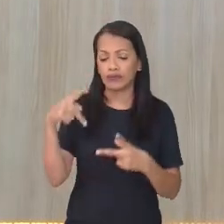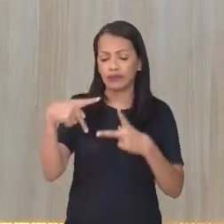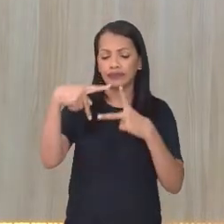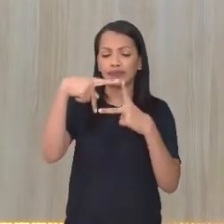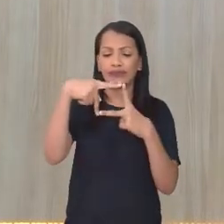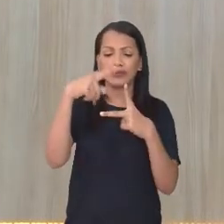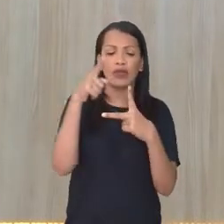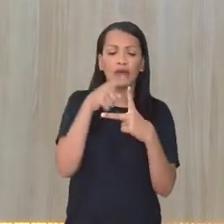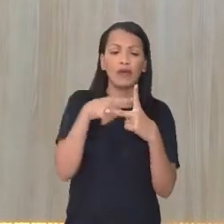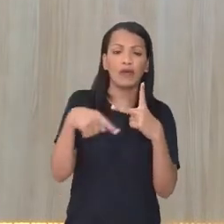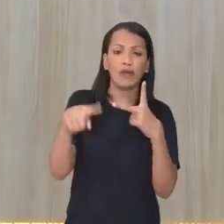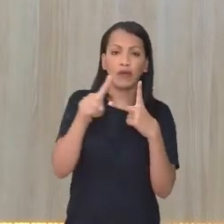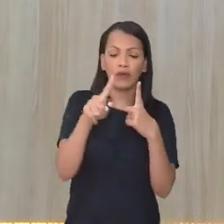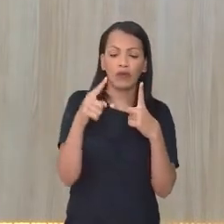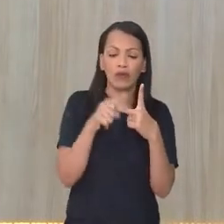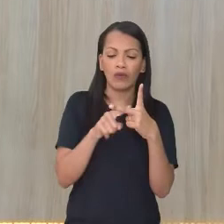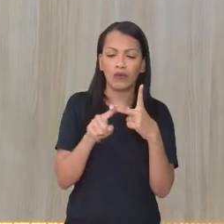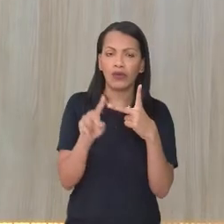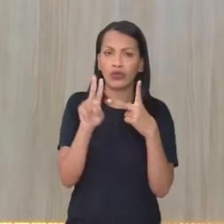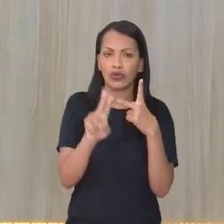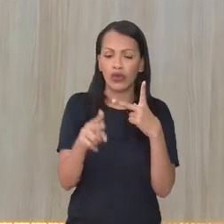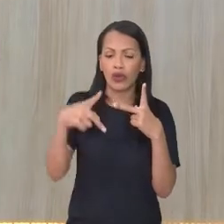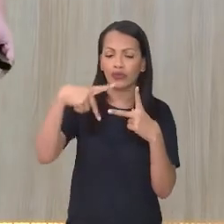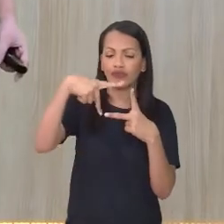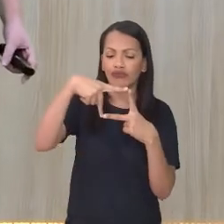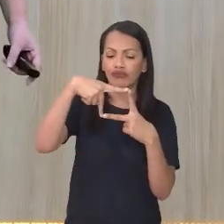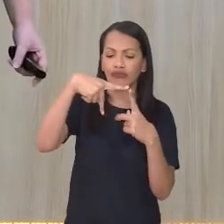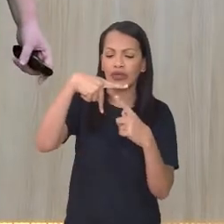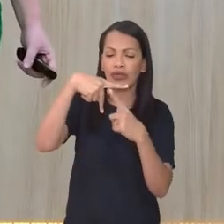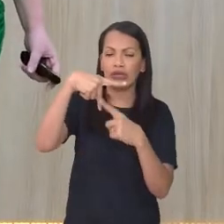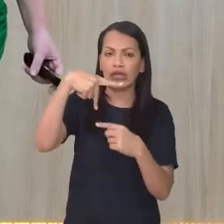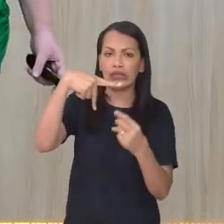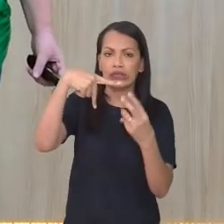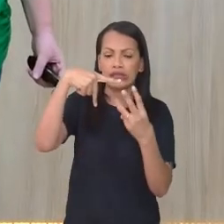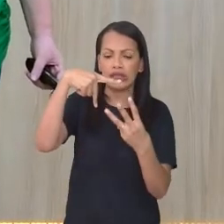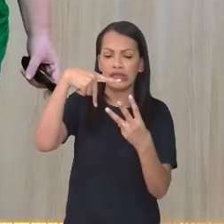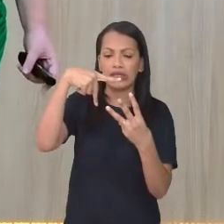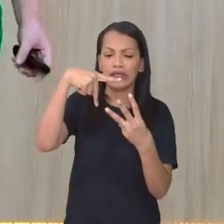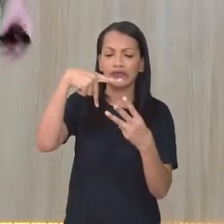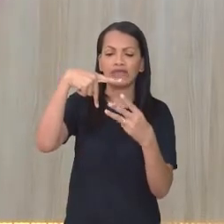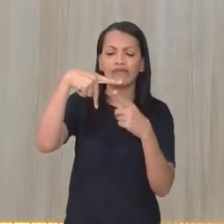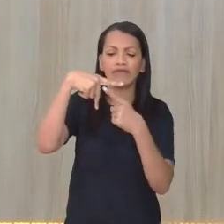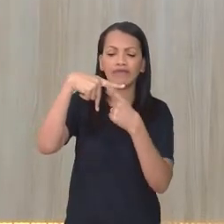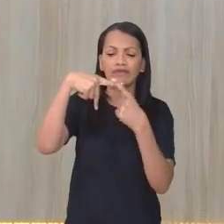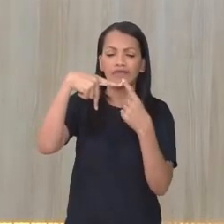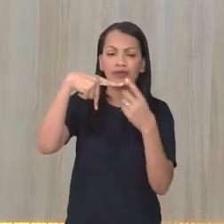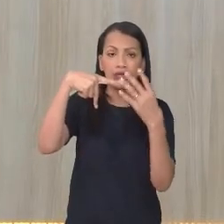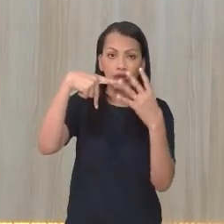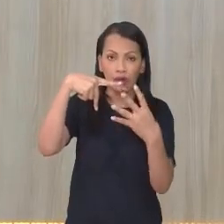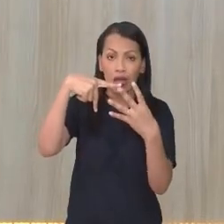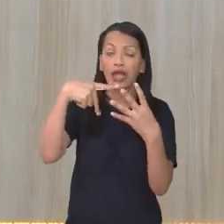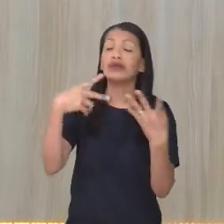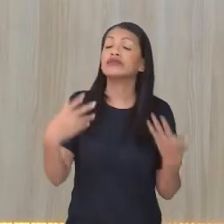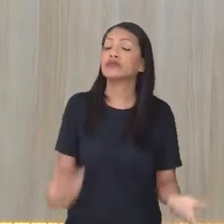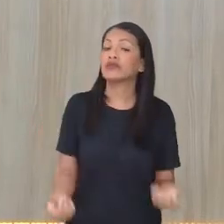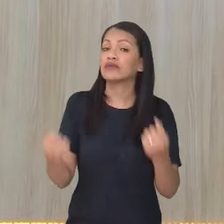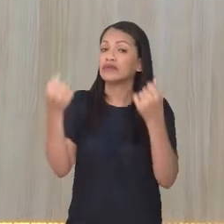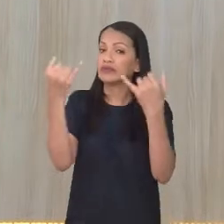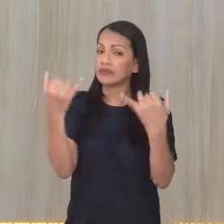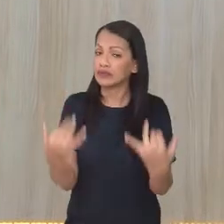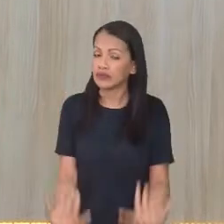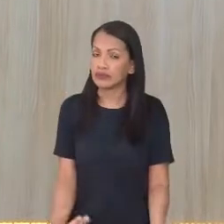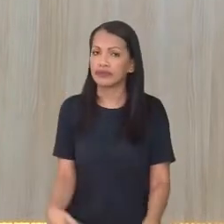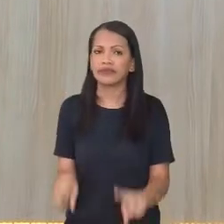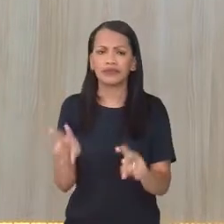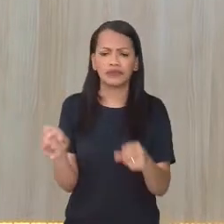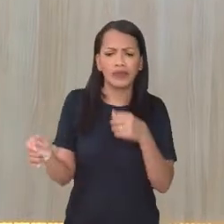Eu trouxe um quadrilátero. Por quê? Eu trouxe o quadrilátero porque a gente está falando de quadrilátero, mas